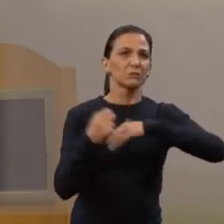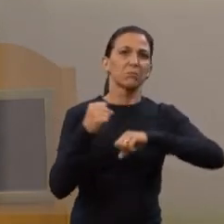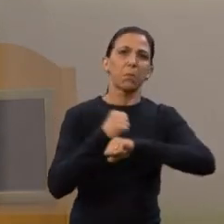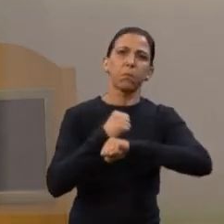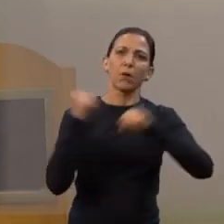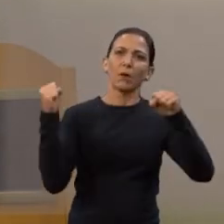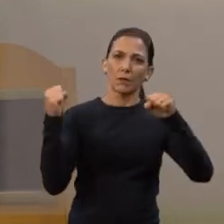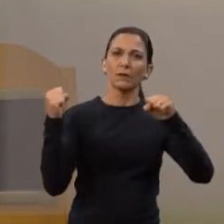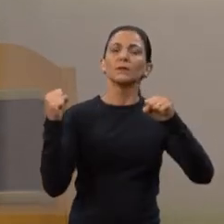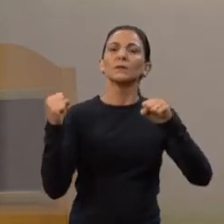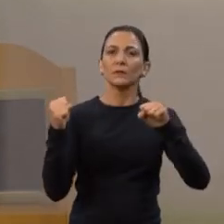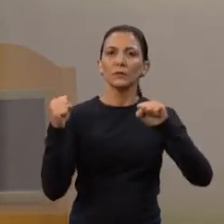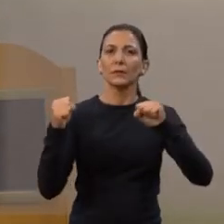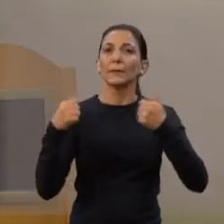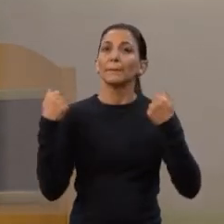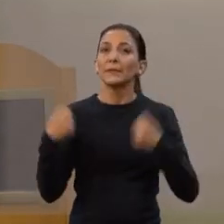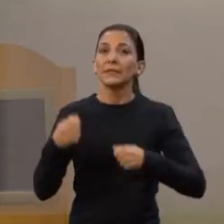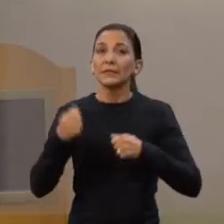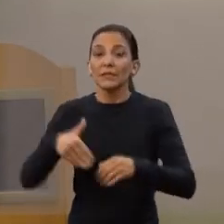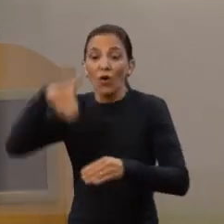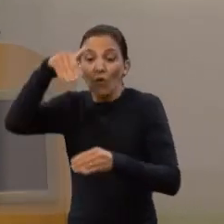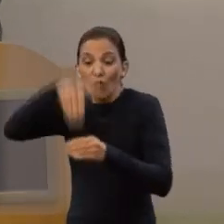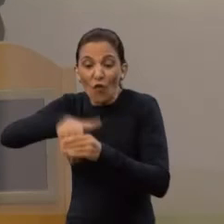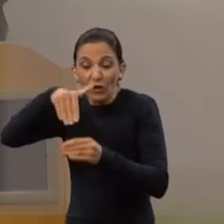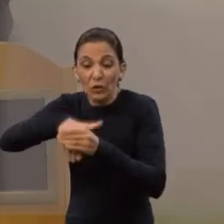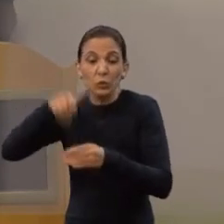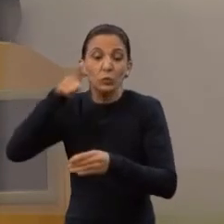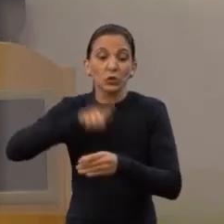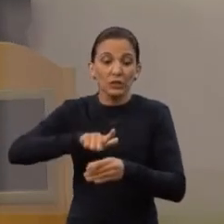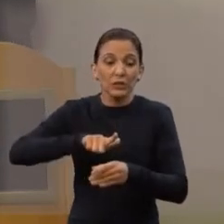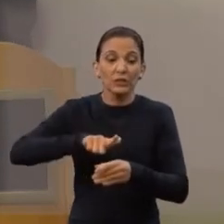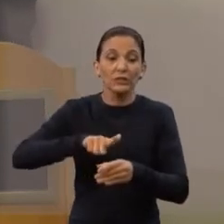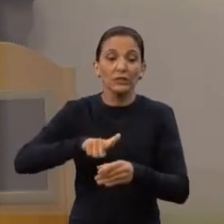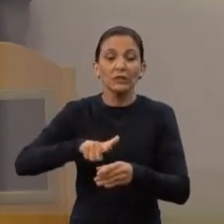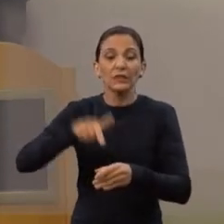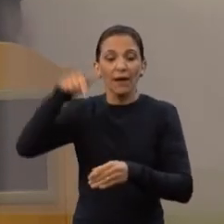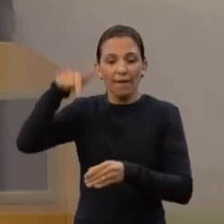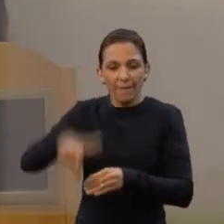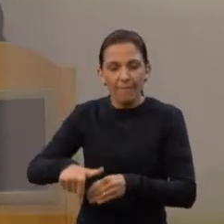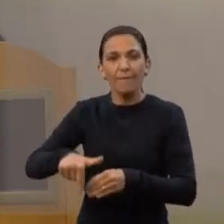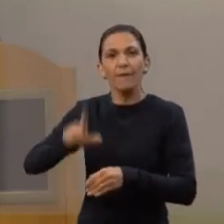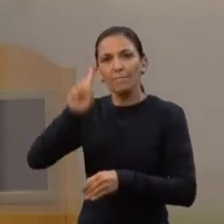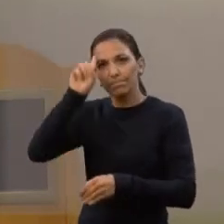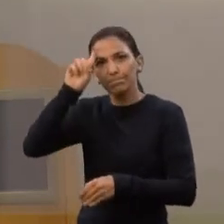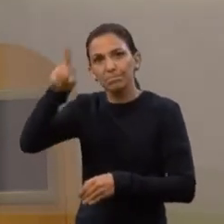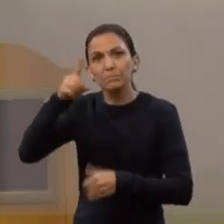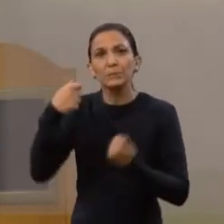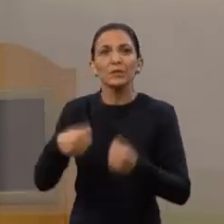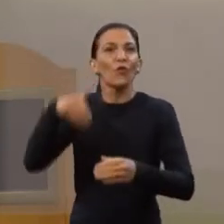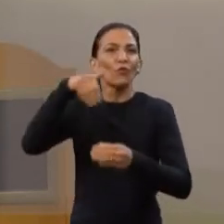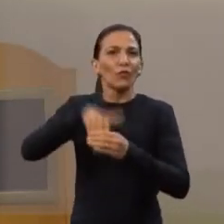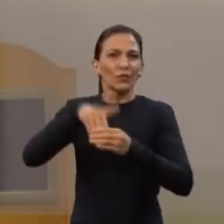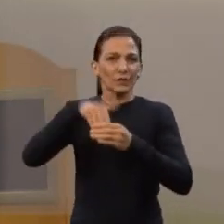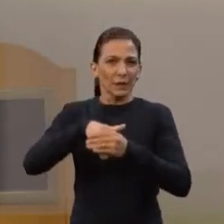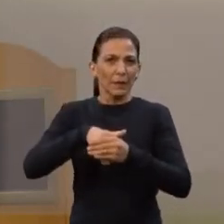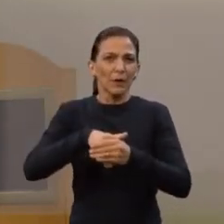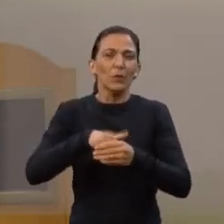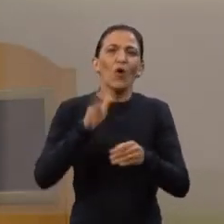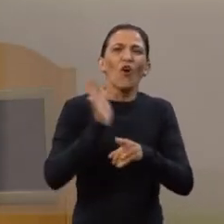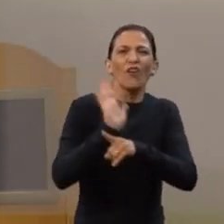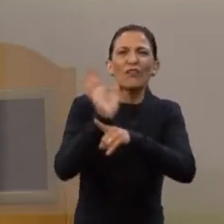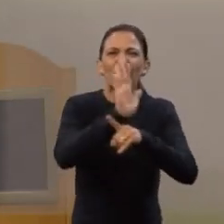quer tirar vai para as urnas quer falar o que tem que fazer aqui vai para as urnas e pode florear de